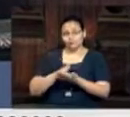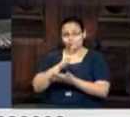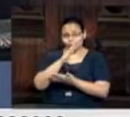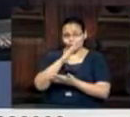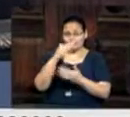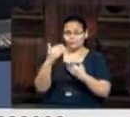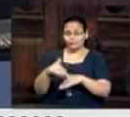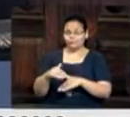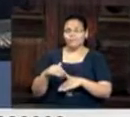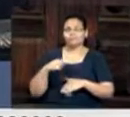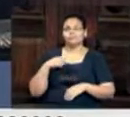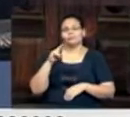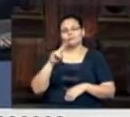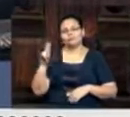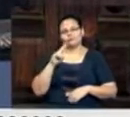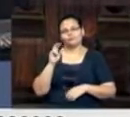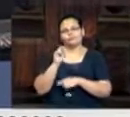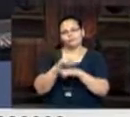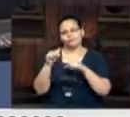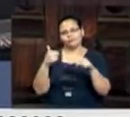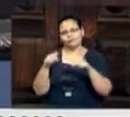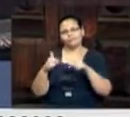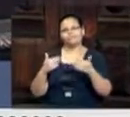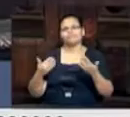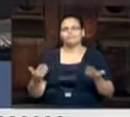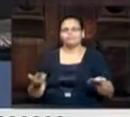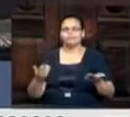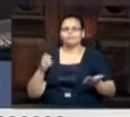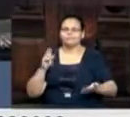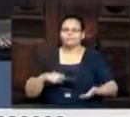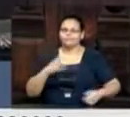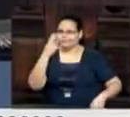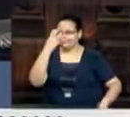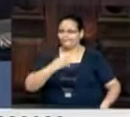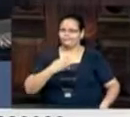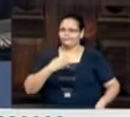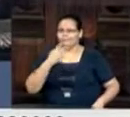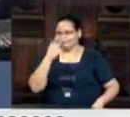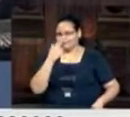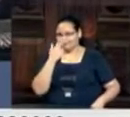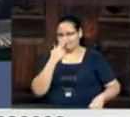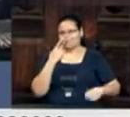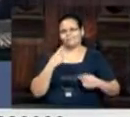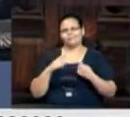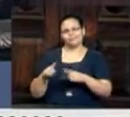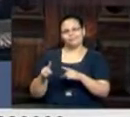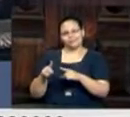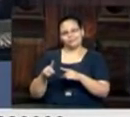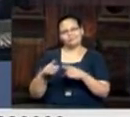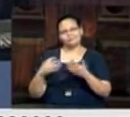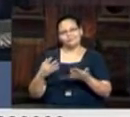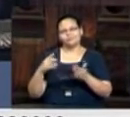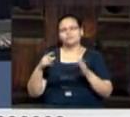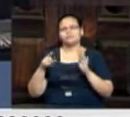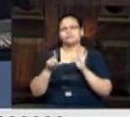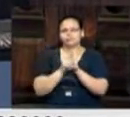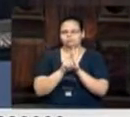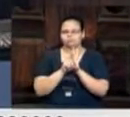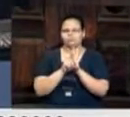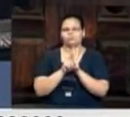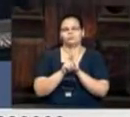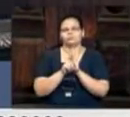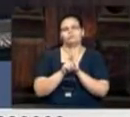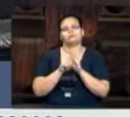aguardam nomeação. Então, há uma clara e grave afronta, não é, à legislação,